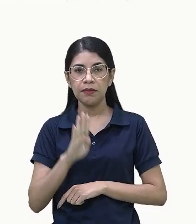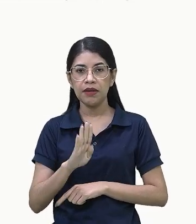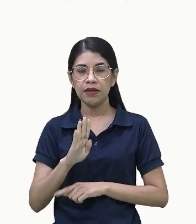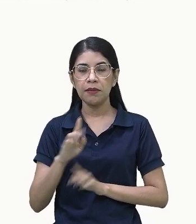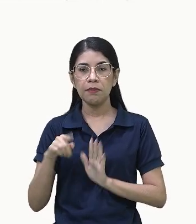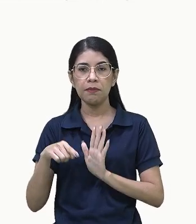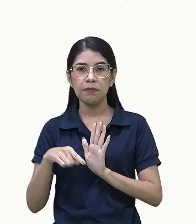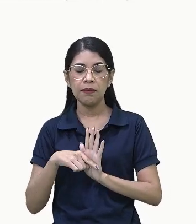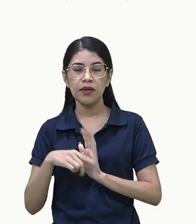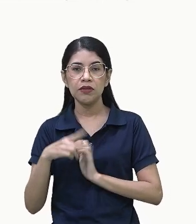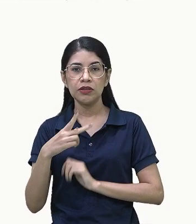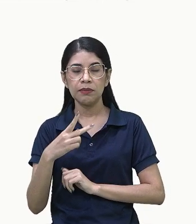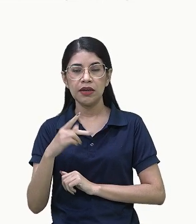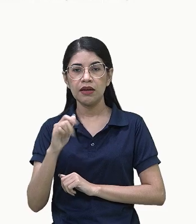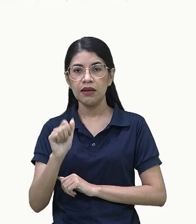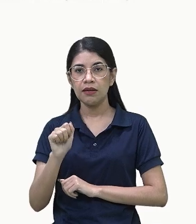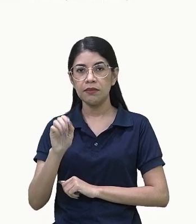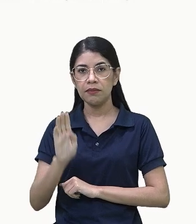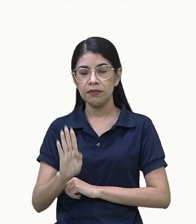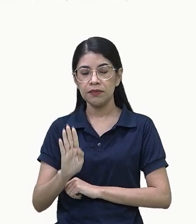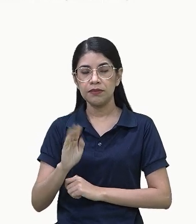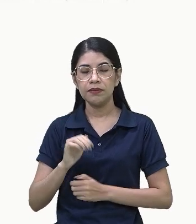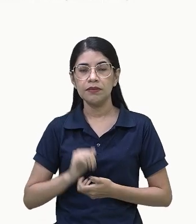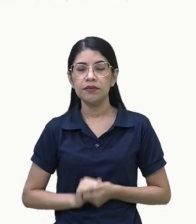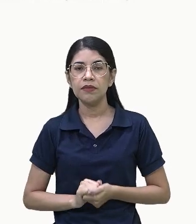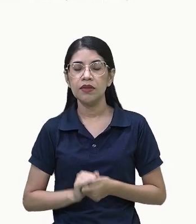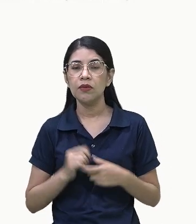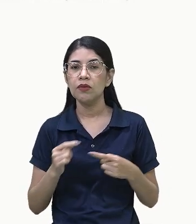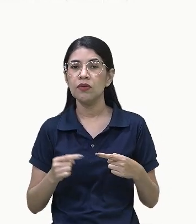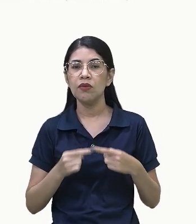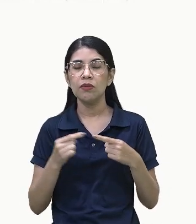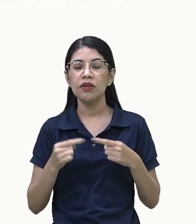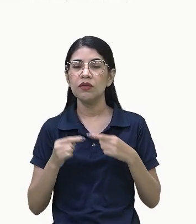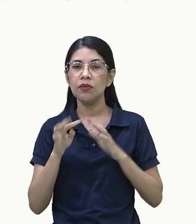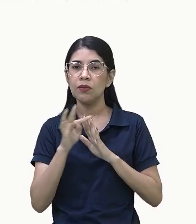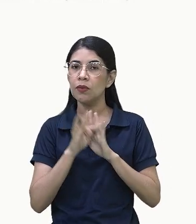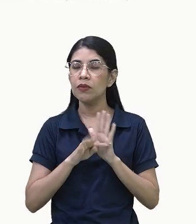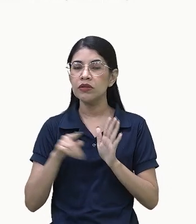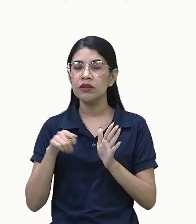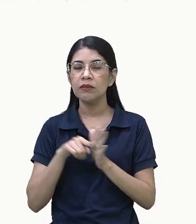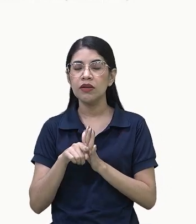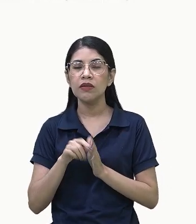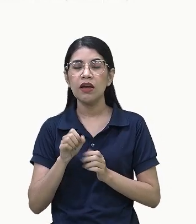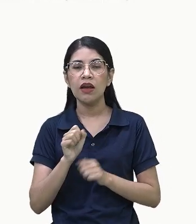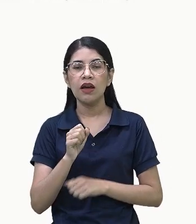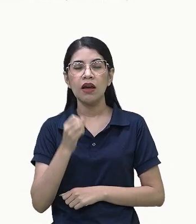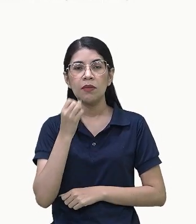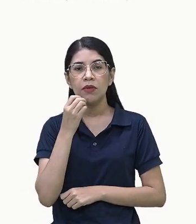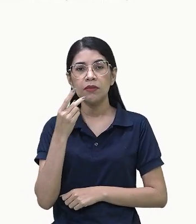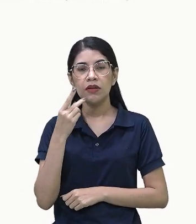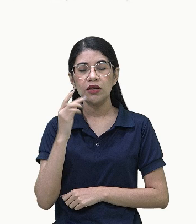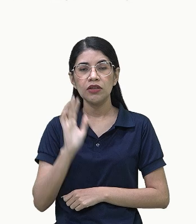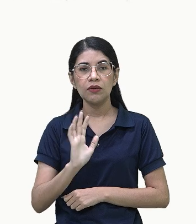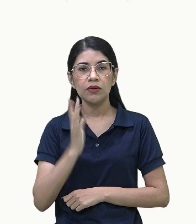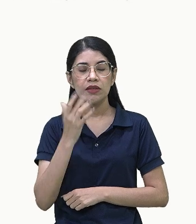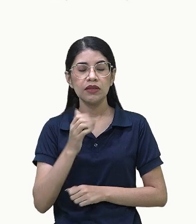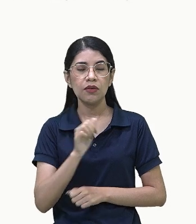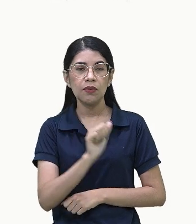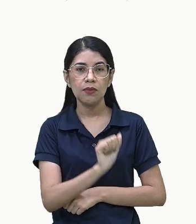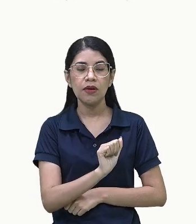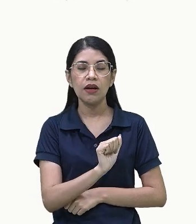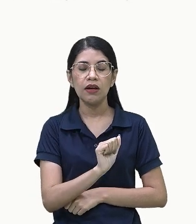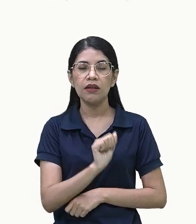interseção. Então, olha lá, de acordo com a questão, a probabilidade do evento A acontecer, que